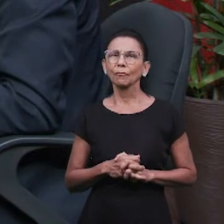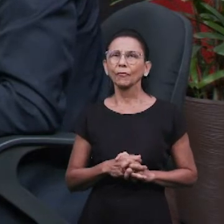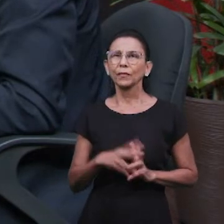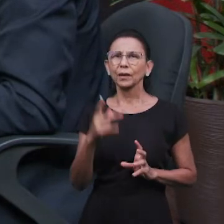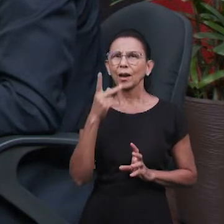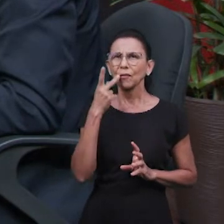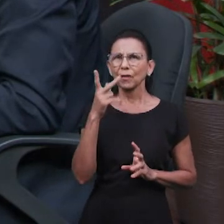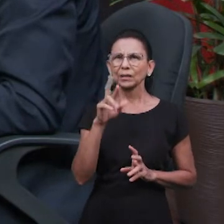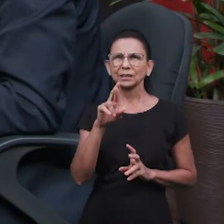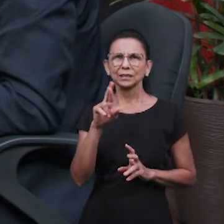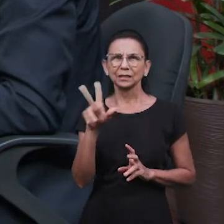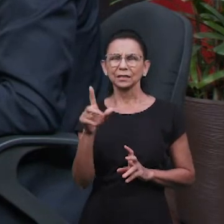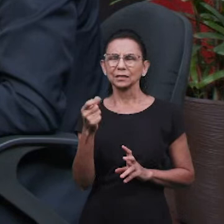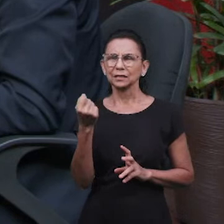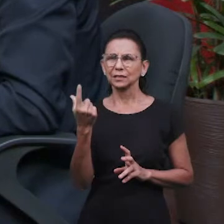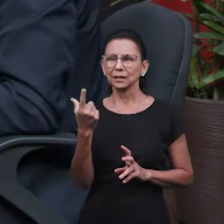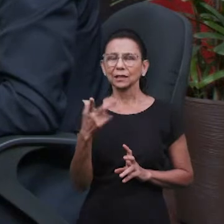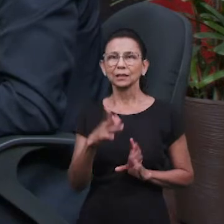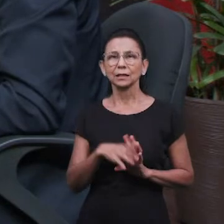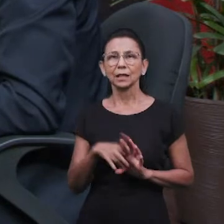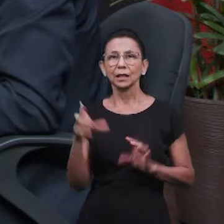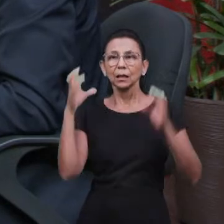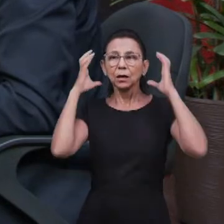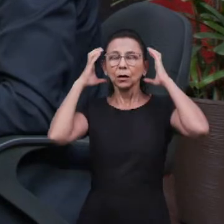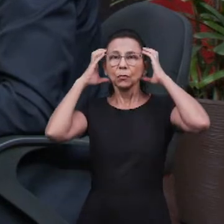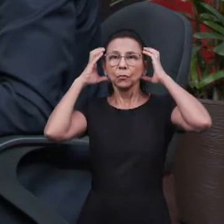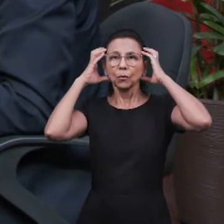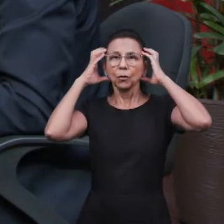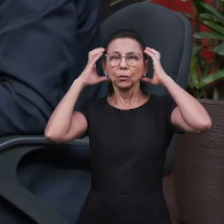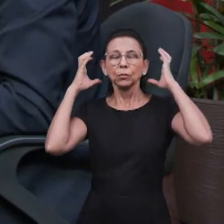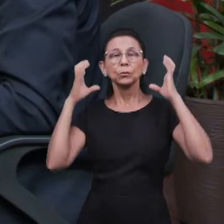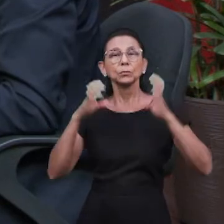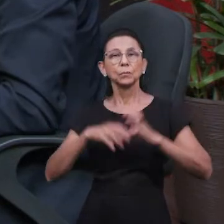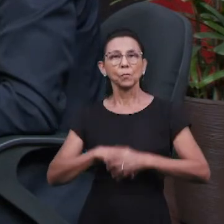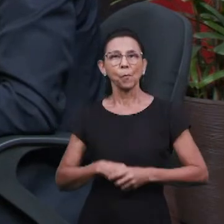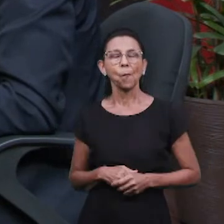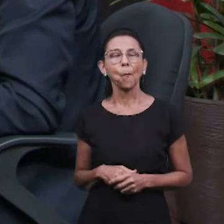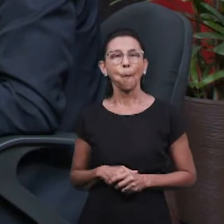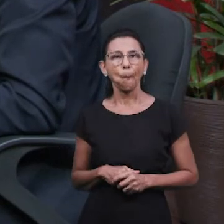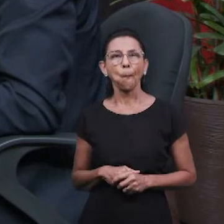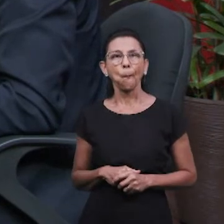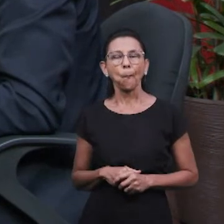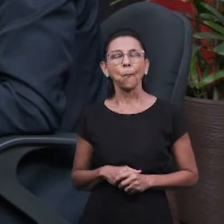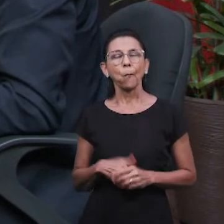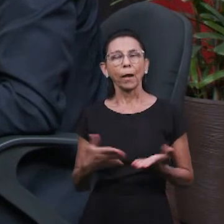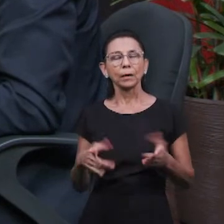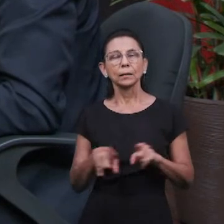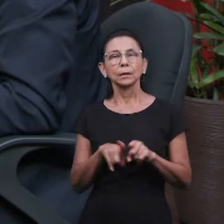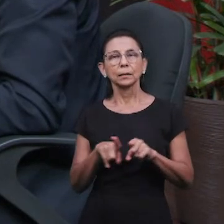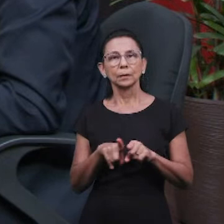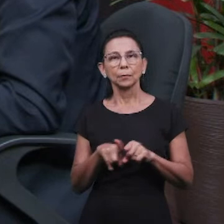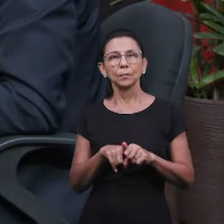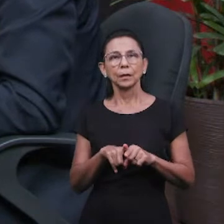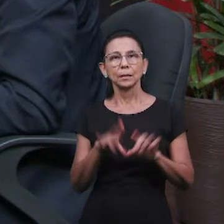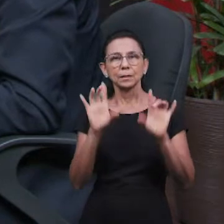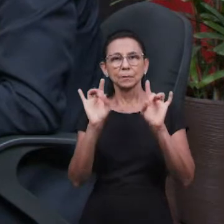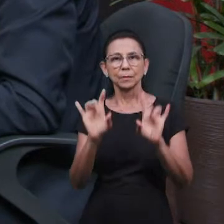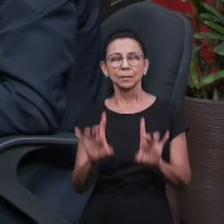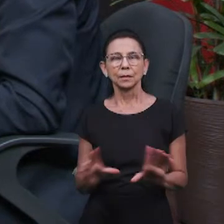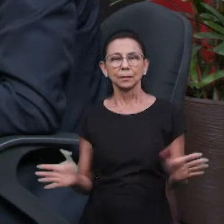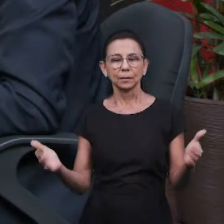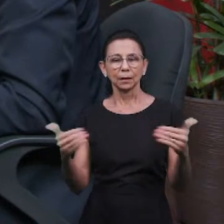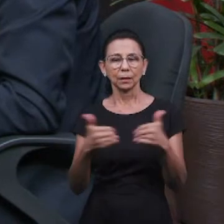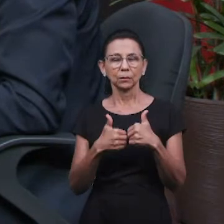jeito que fala, mas tá tudo certo. A nossa irmã é fonoaudióloga de formação e lida com pessoas com espectro autista, né? E crianças